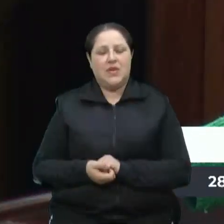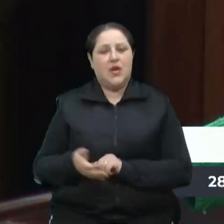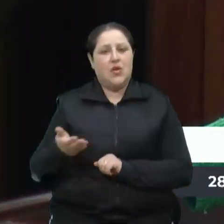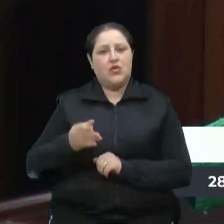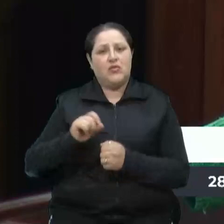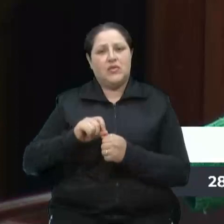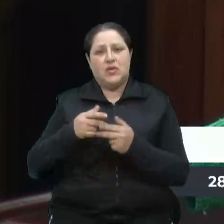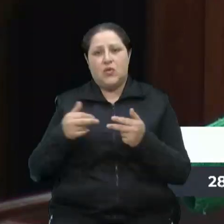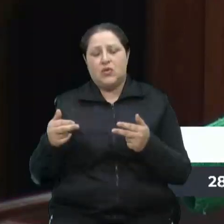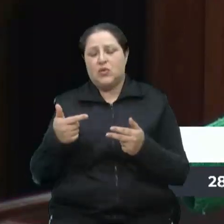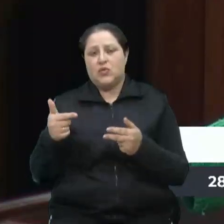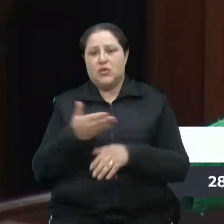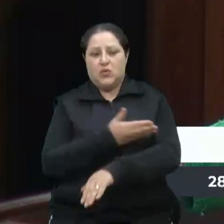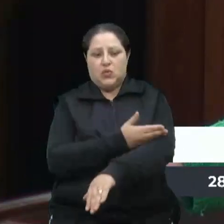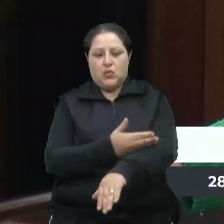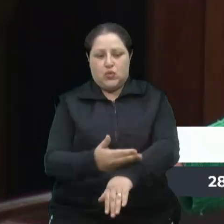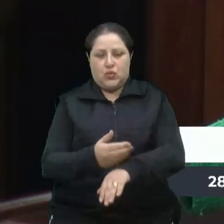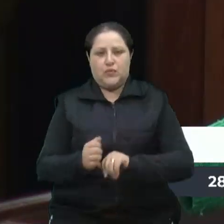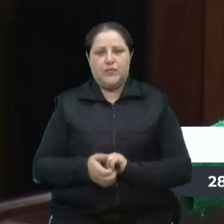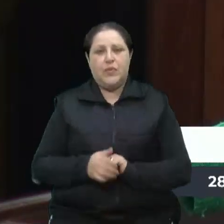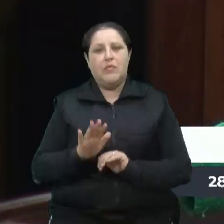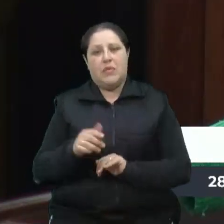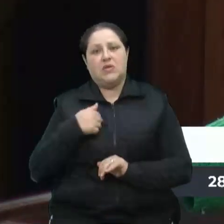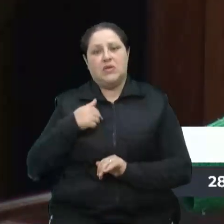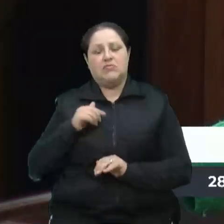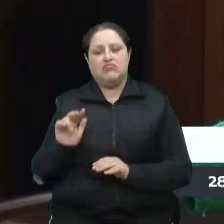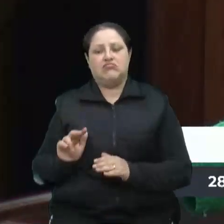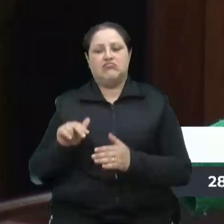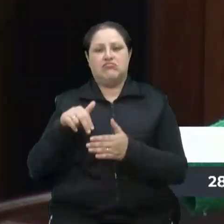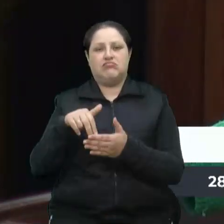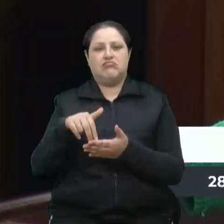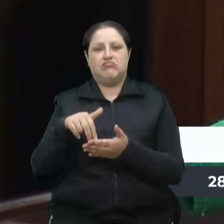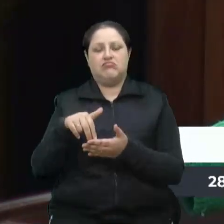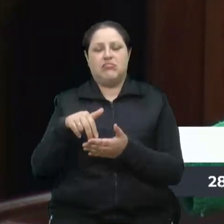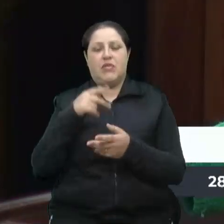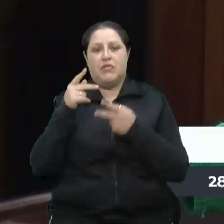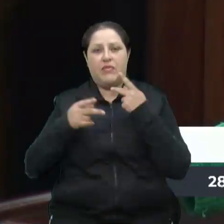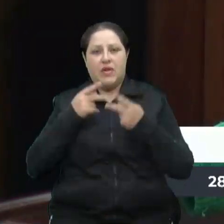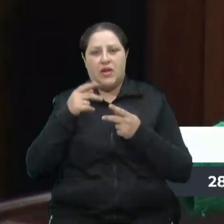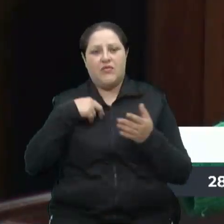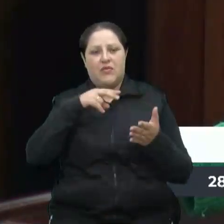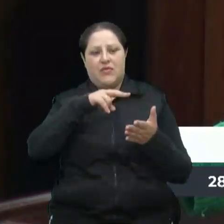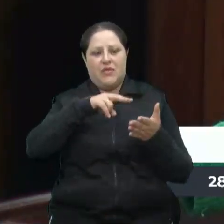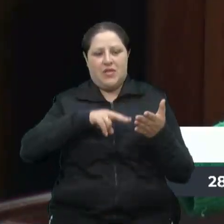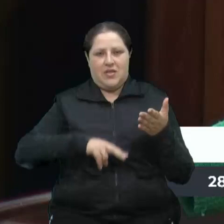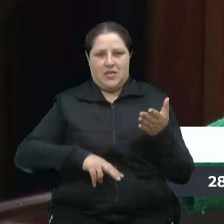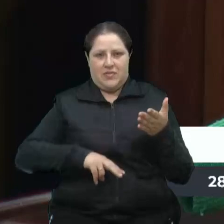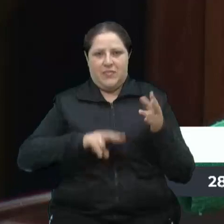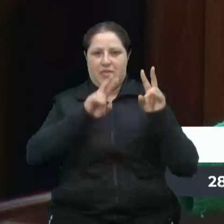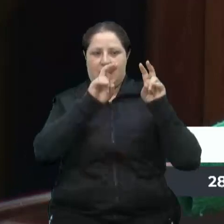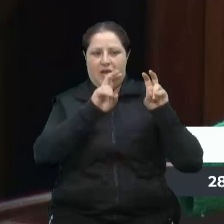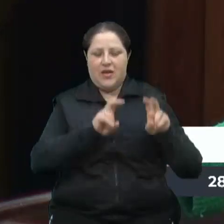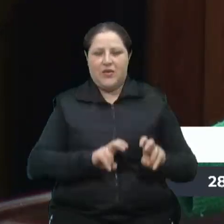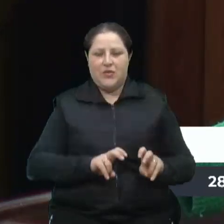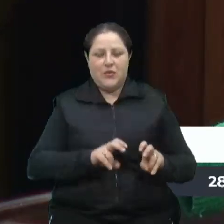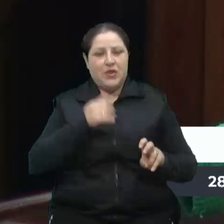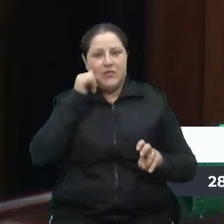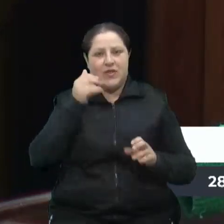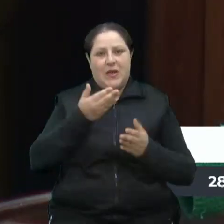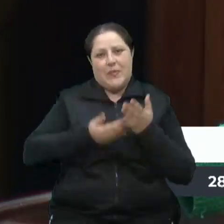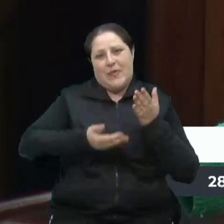Eu vou ler o que eu vim aqui falar, para não perder nenhum ponto do meu assunto,